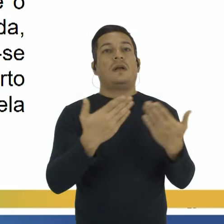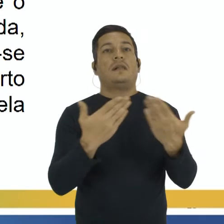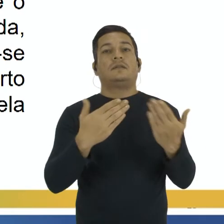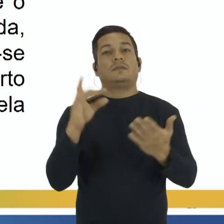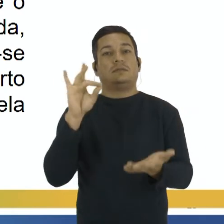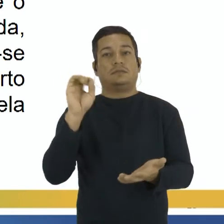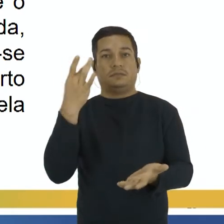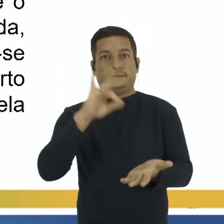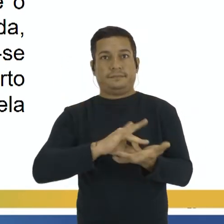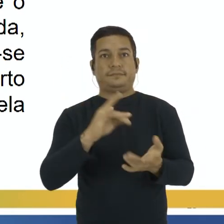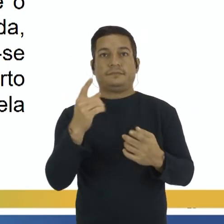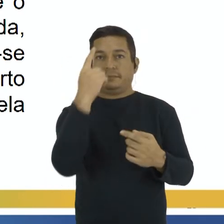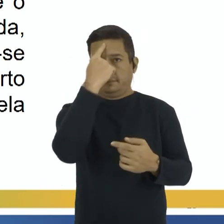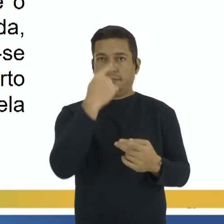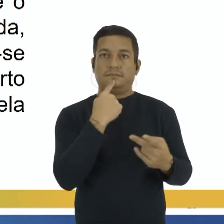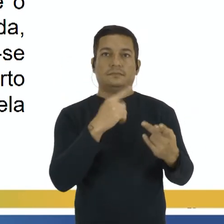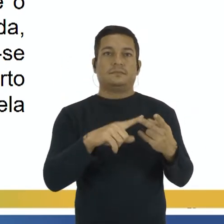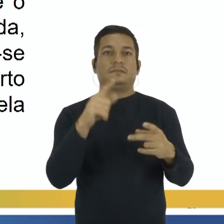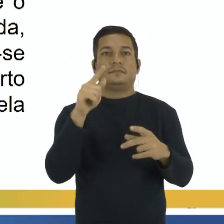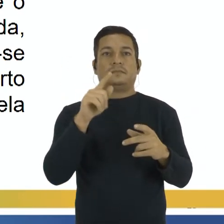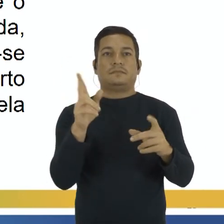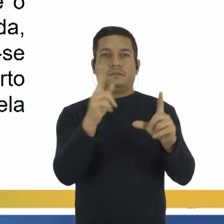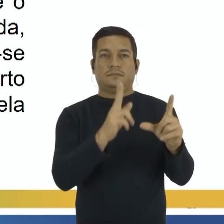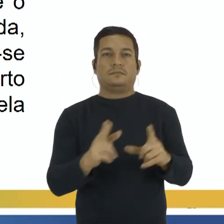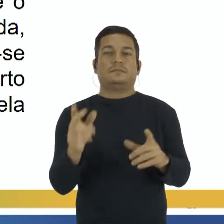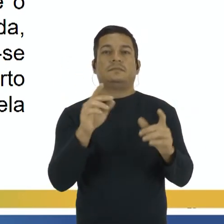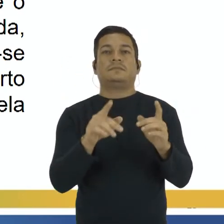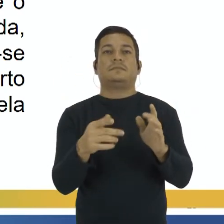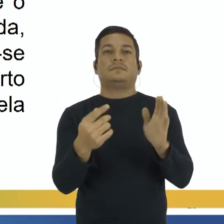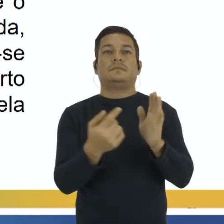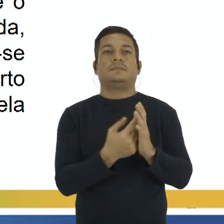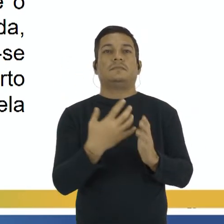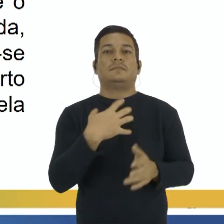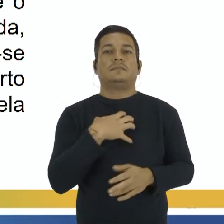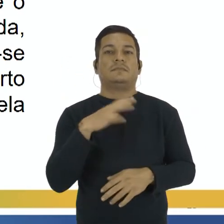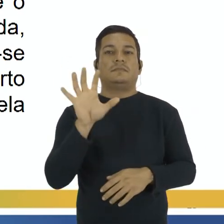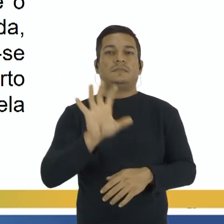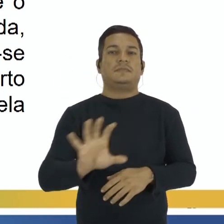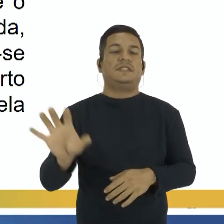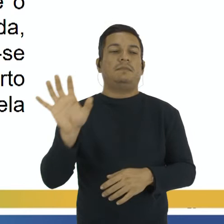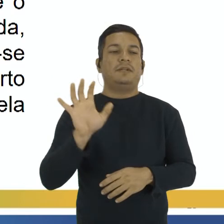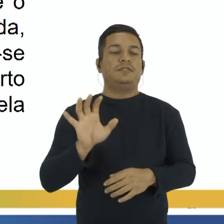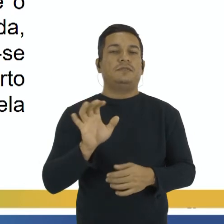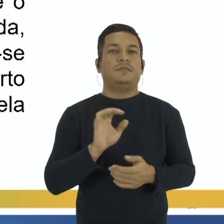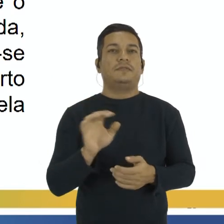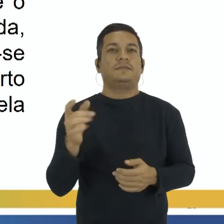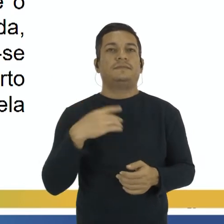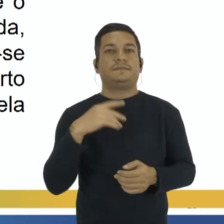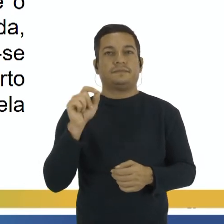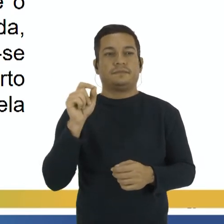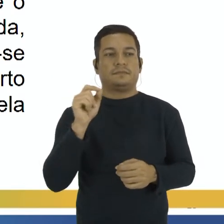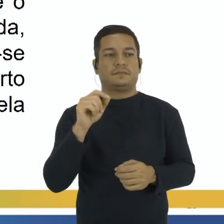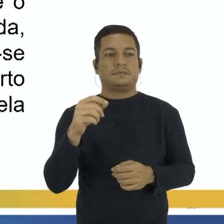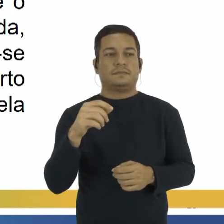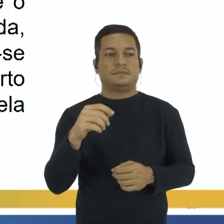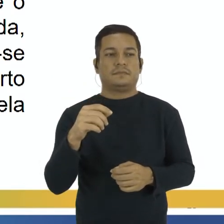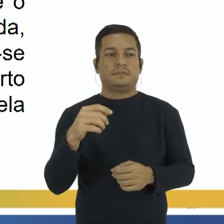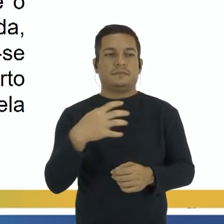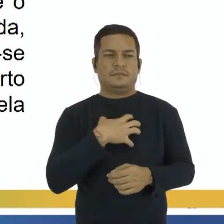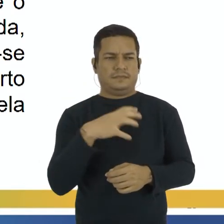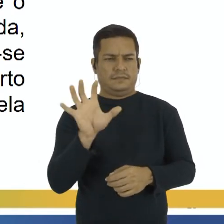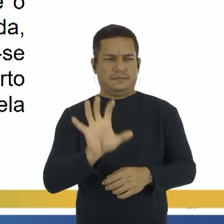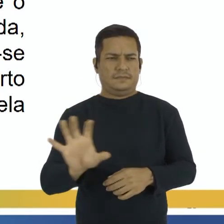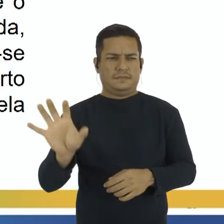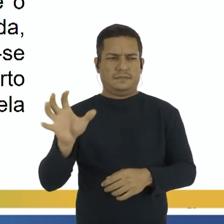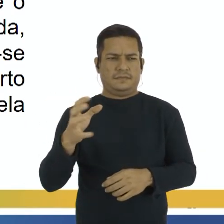a realidade, as imagens, os recursos gráficos e semânticos. O último quadrinho é responsável pela mudança de situação na história. É o